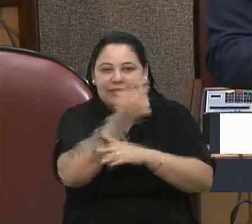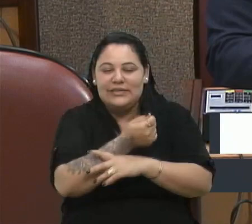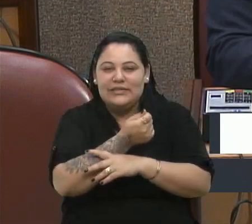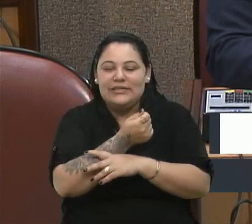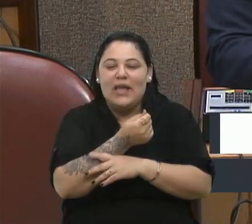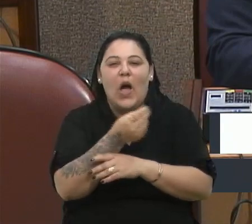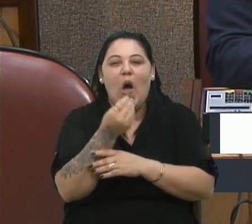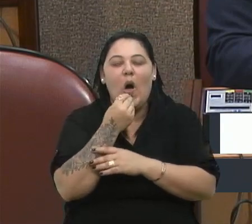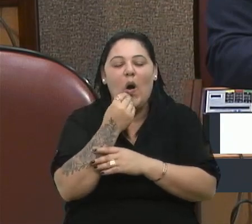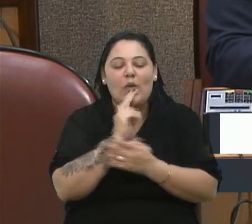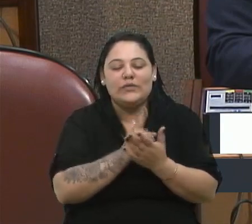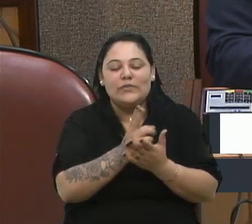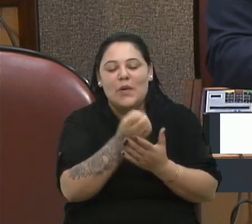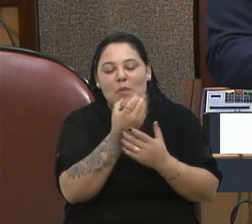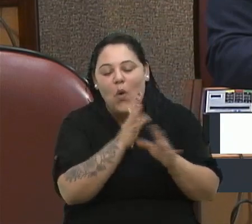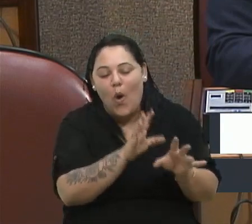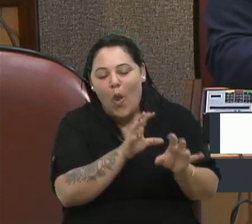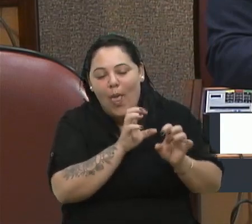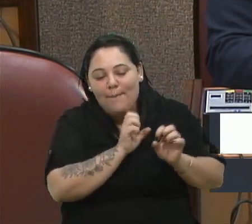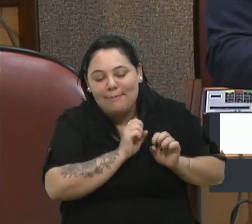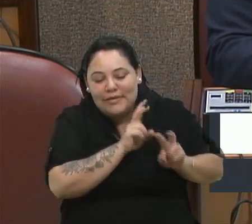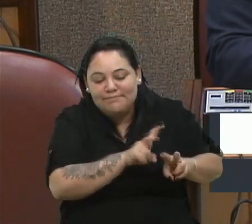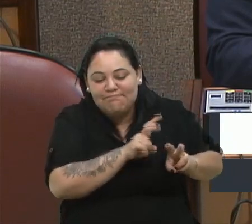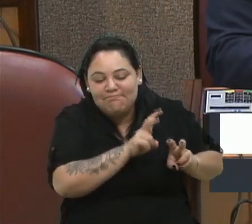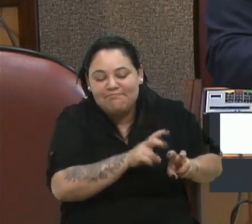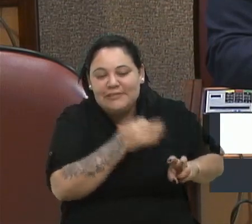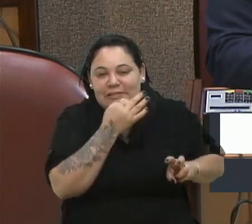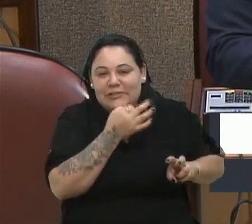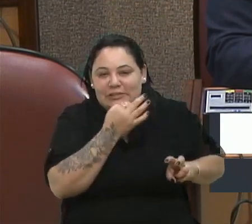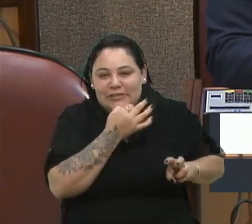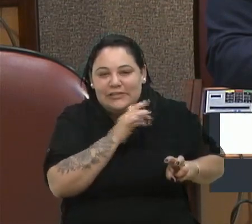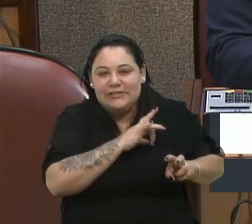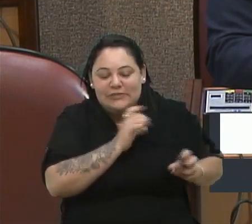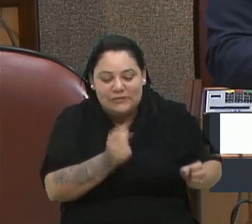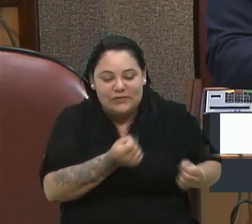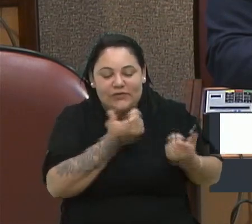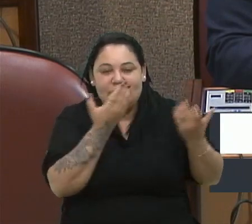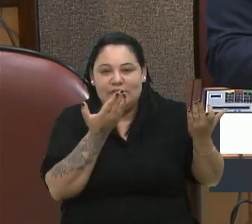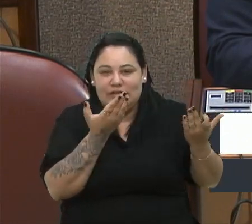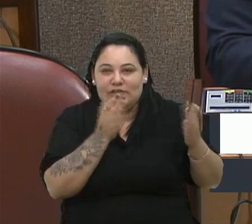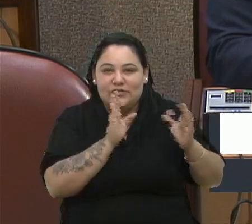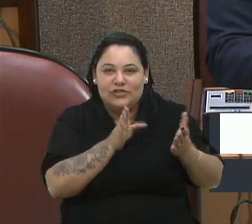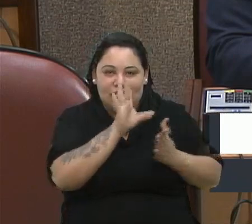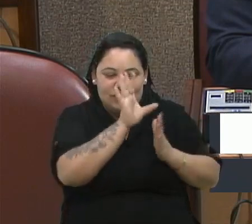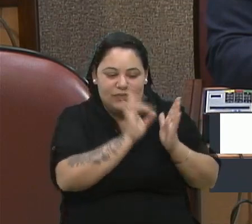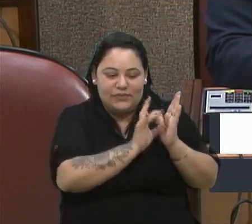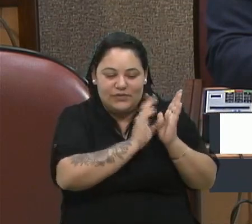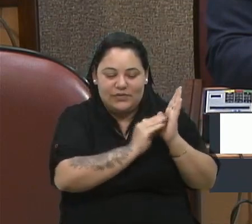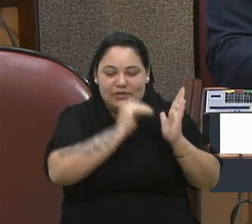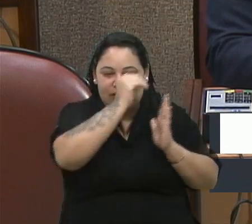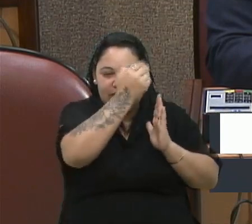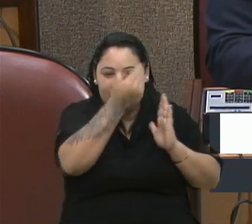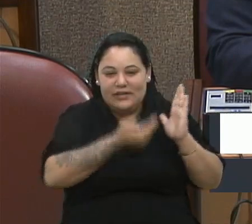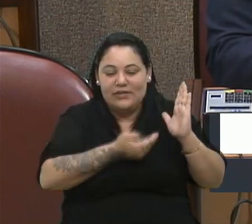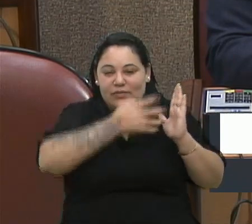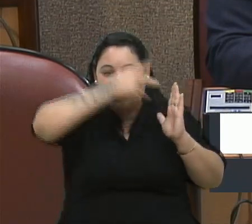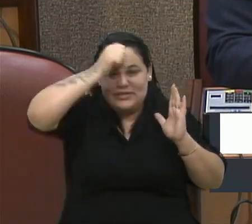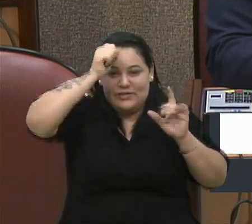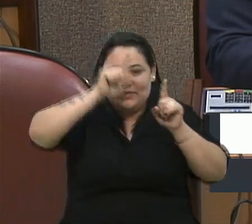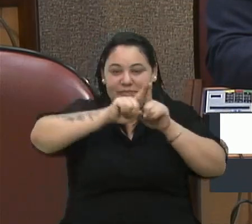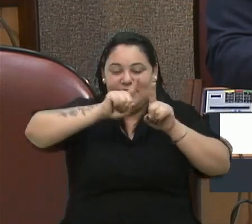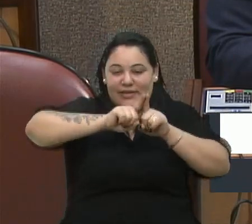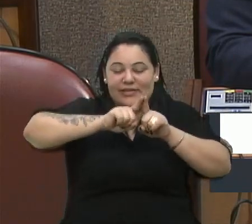o bom acolhimento, né, do nosso interior de Caxias do Sul. Então, um evento que já está no calendário oficial do município e